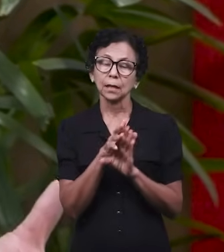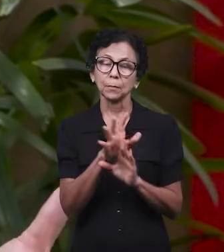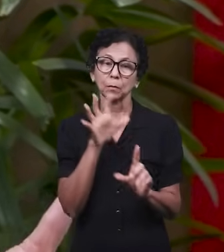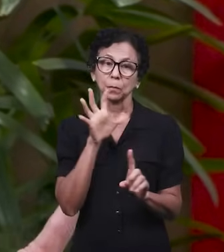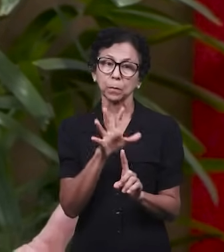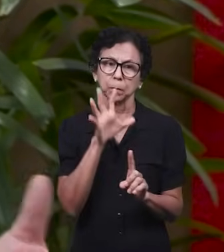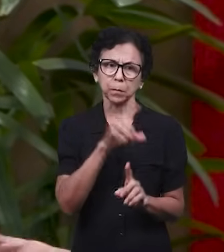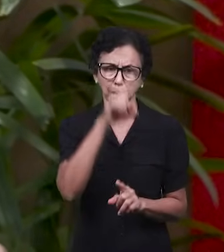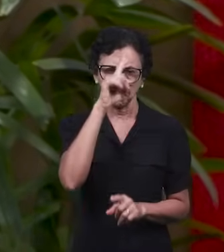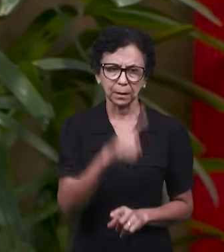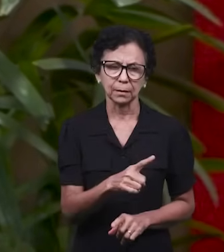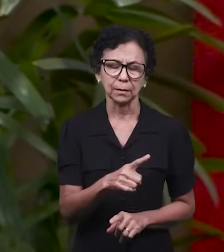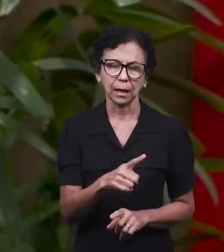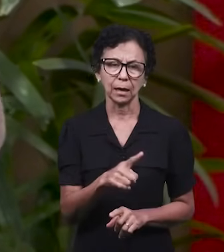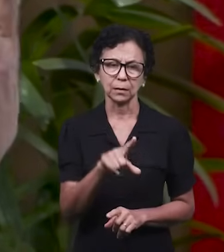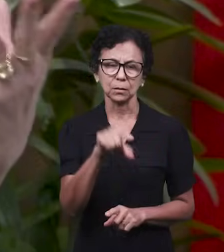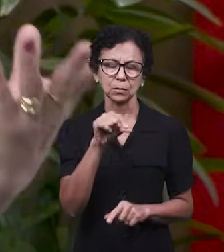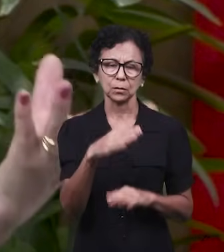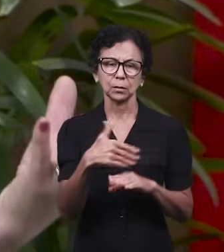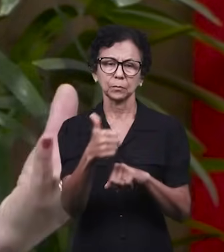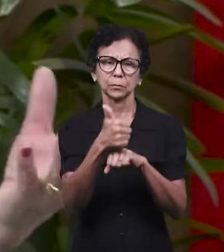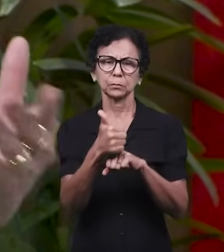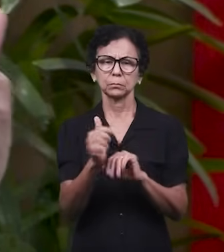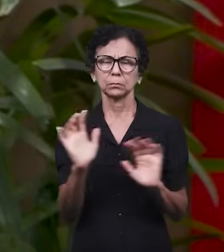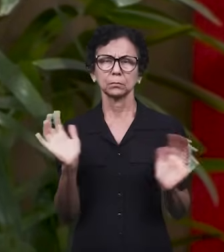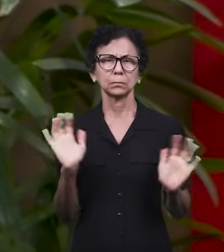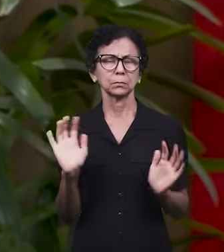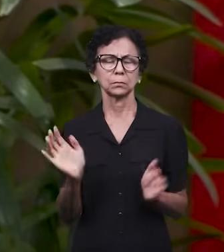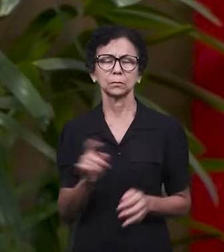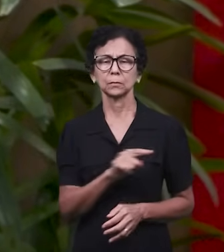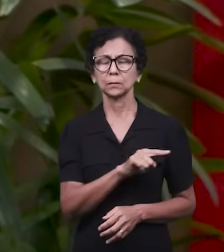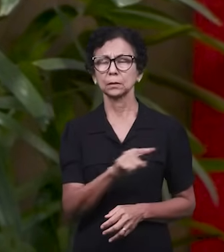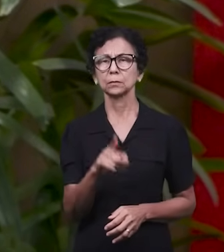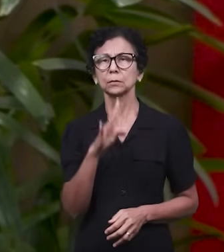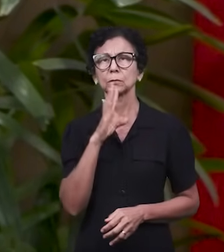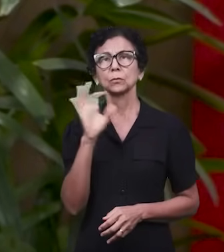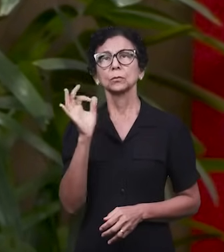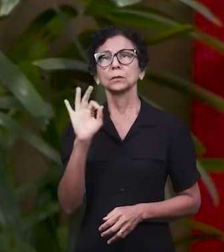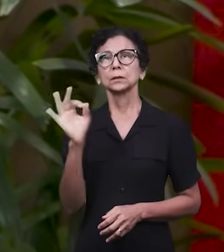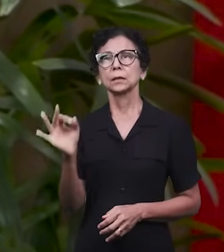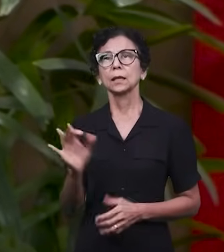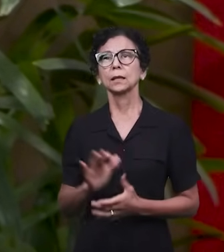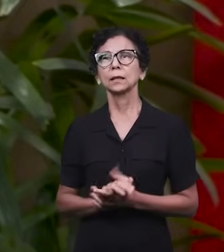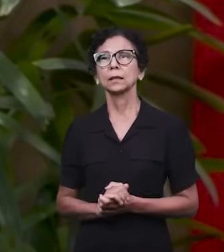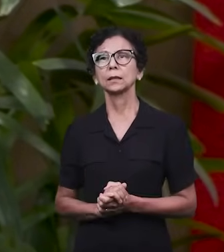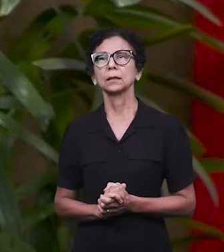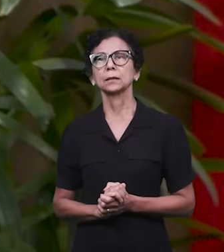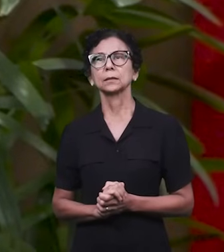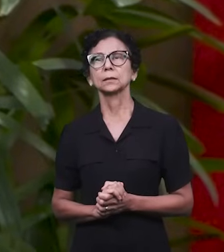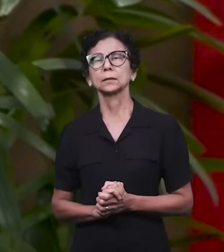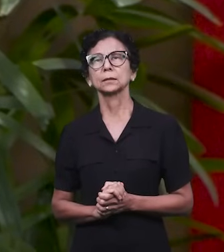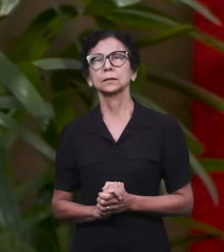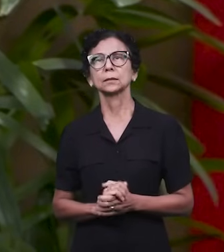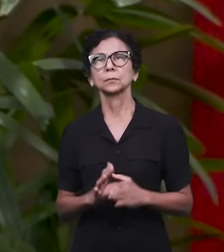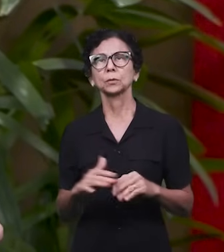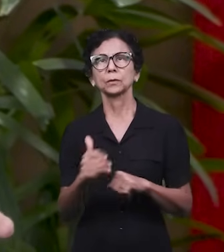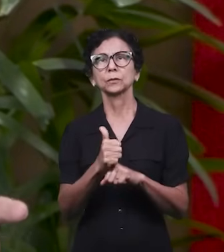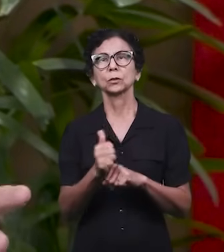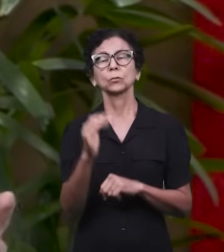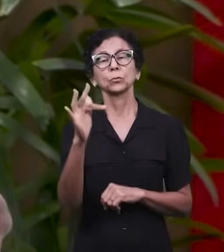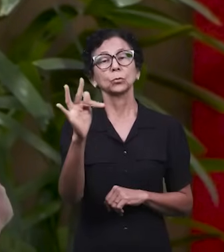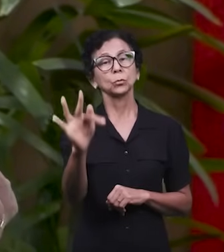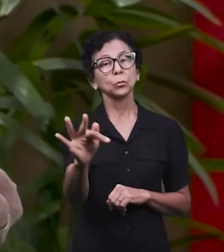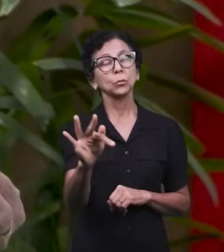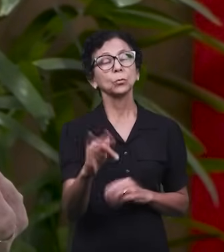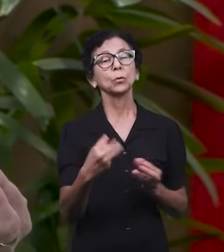de uma profissão, porque eles não conhecem, né, o futuro dessa profissão, o que se faz de fato nessa profissão.